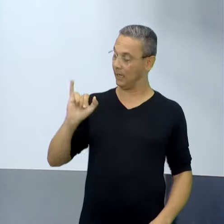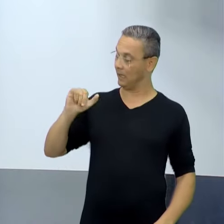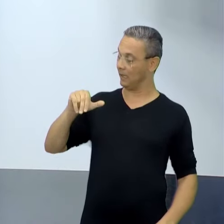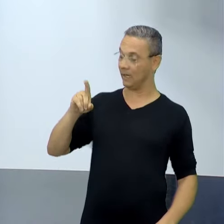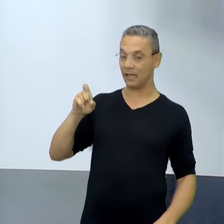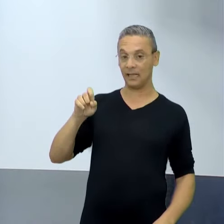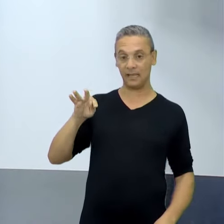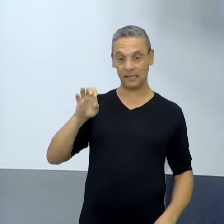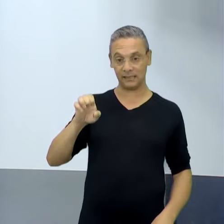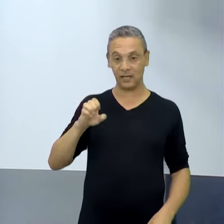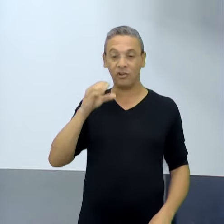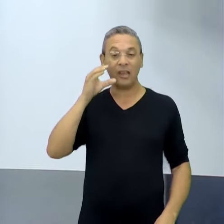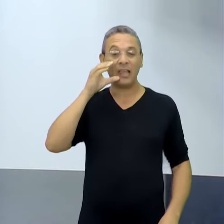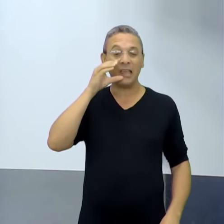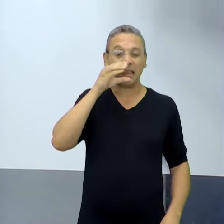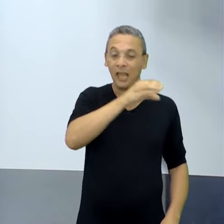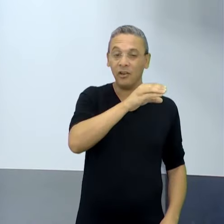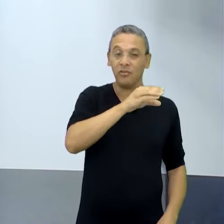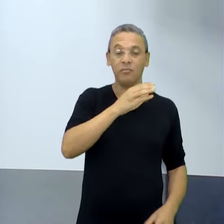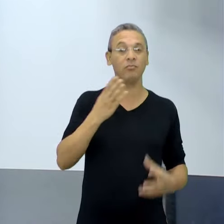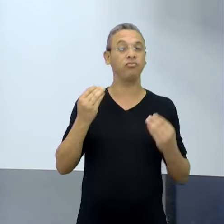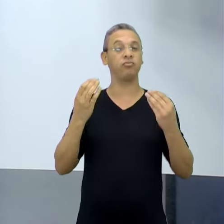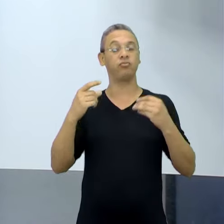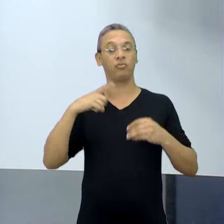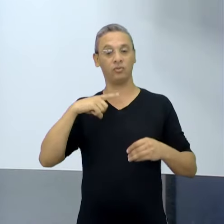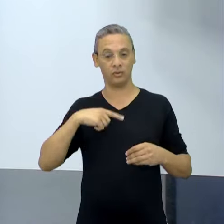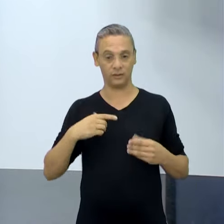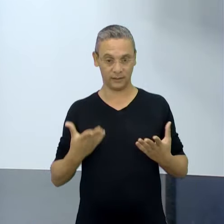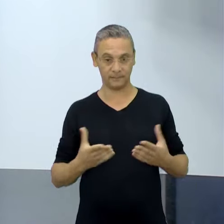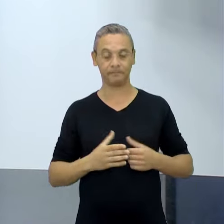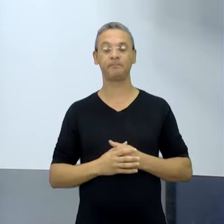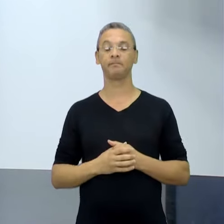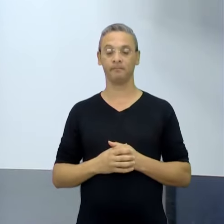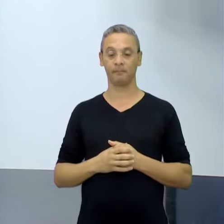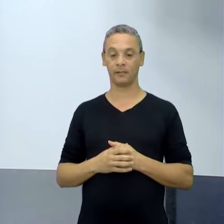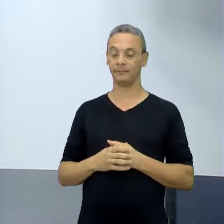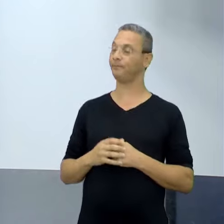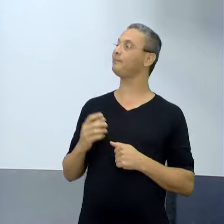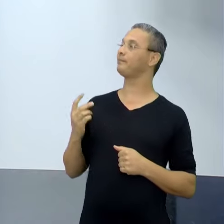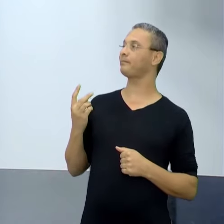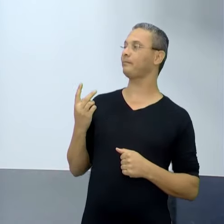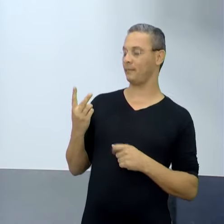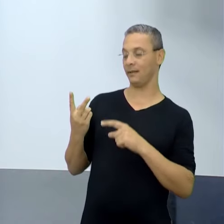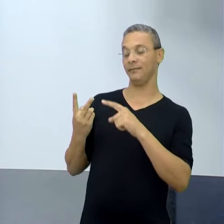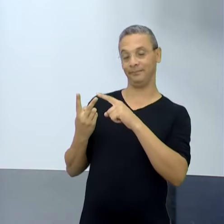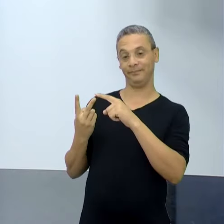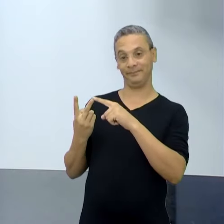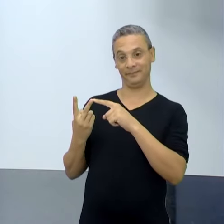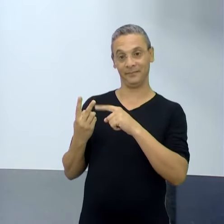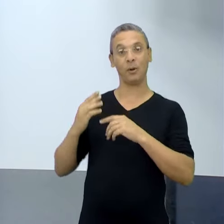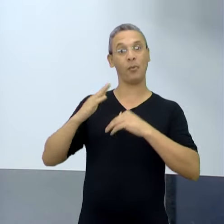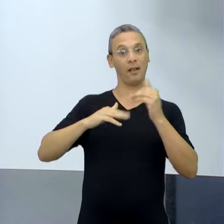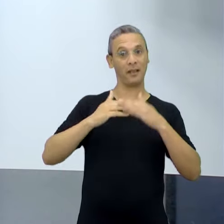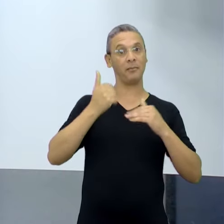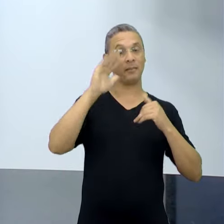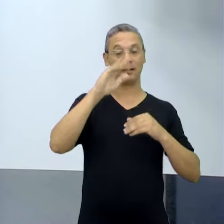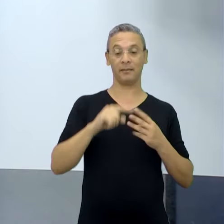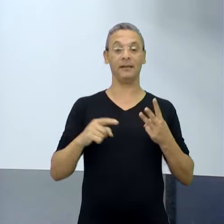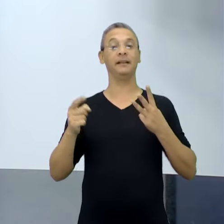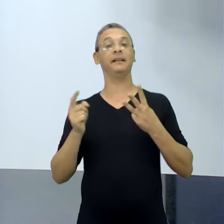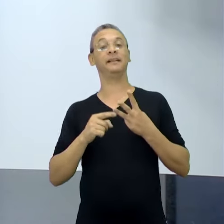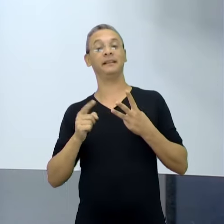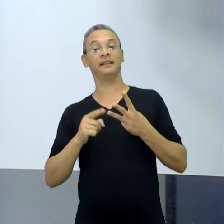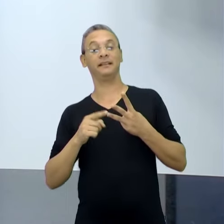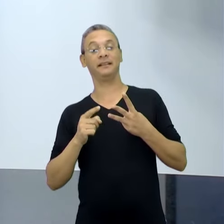aquecimento, desperdício de energia, baixa eficiência. Essa daqui é mais eficiente. E essa, então, aqui é a totalidade